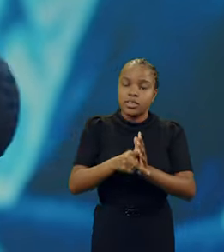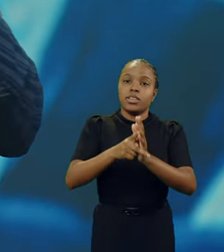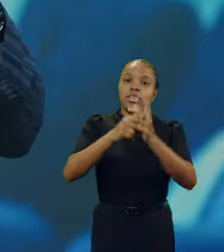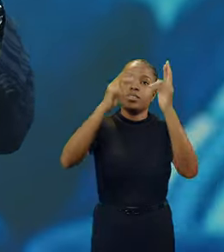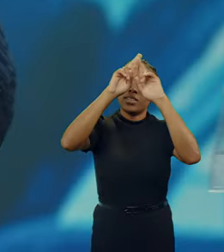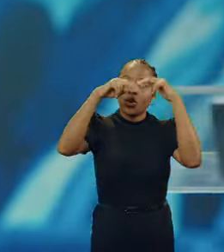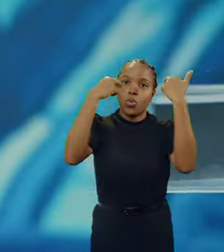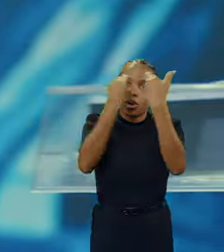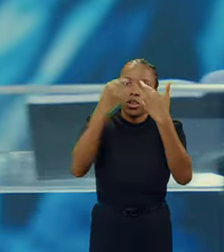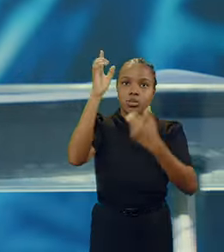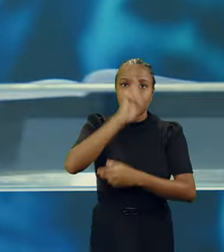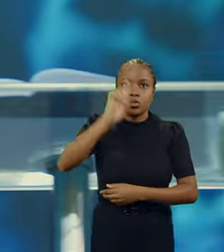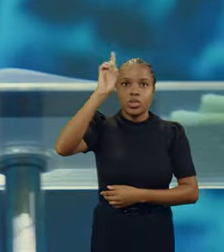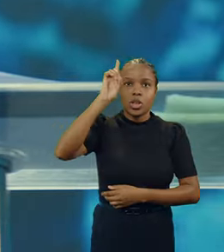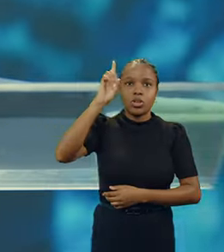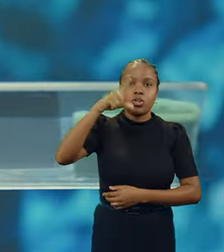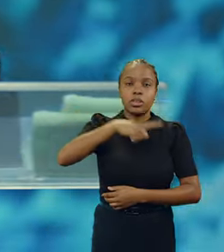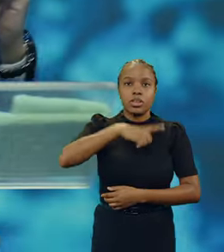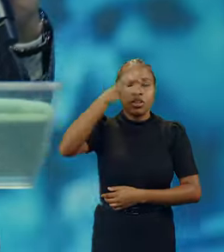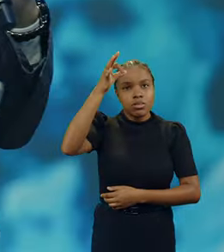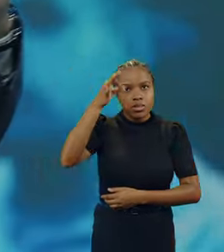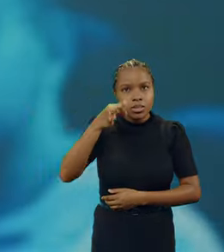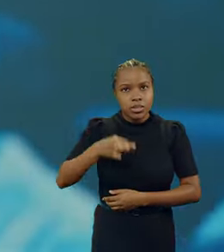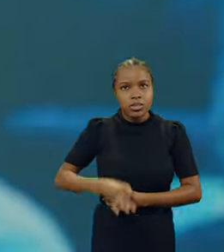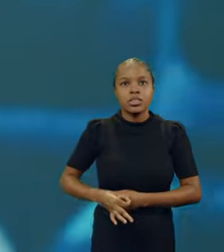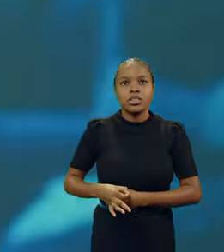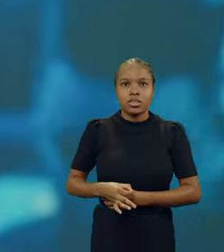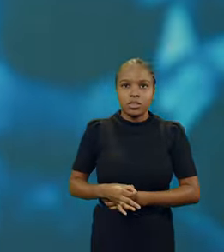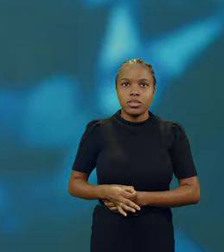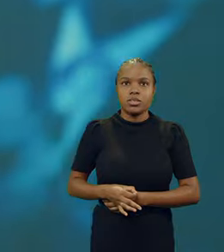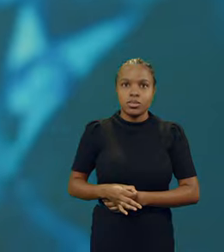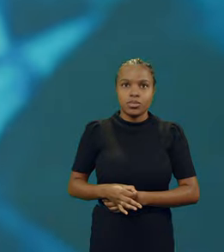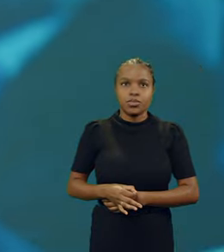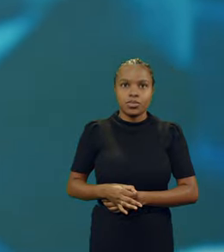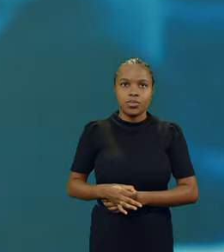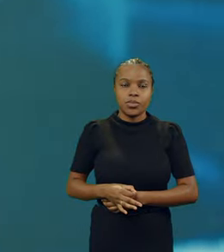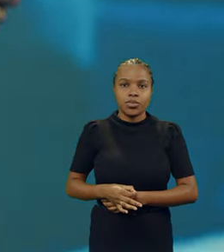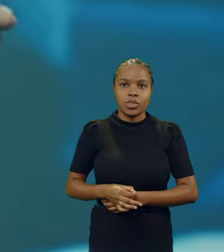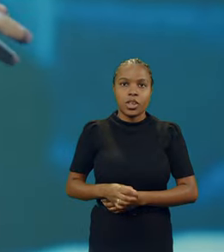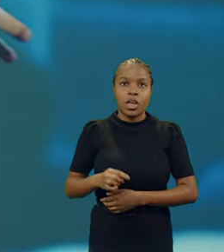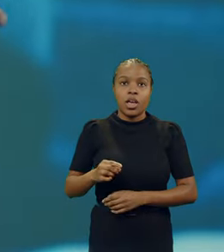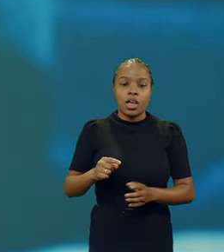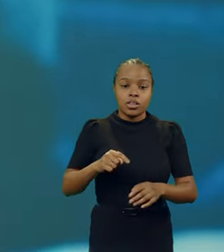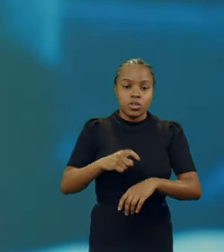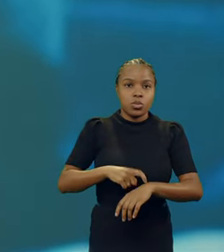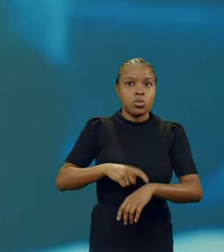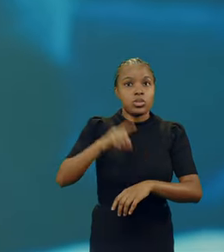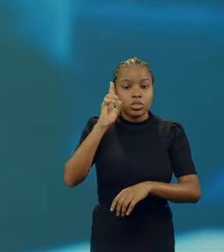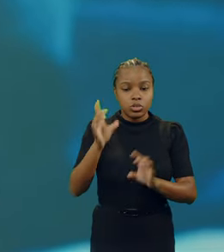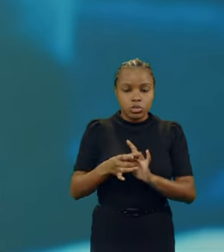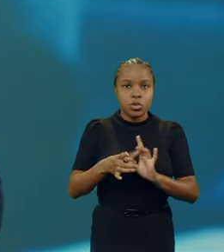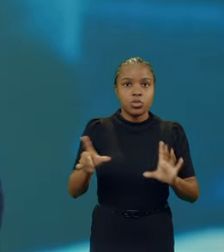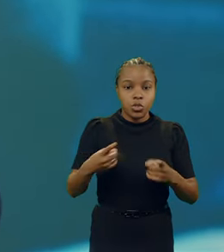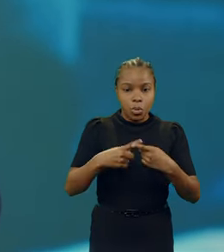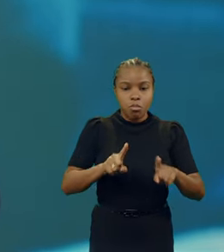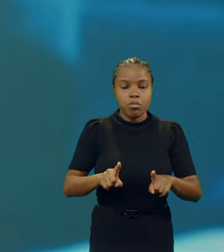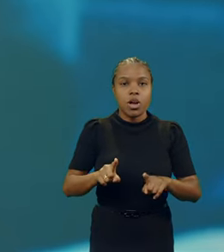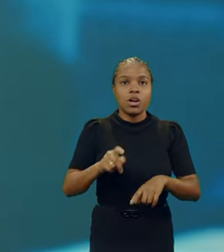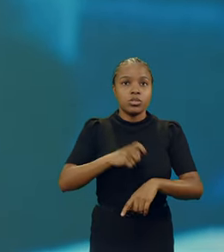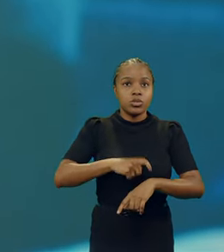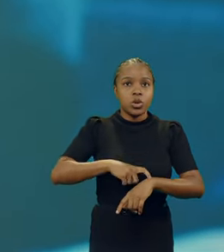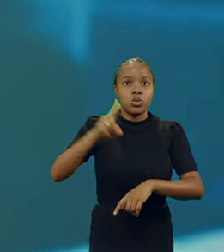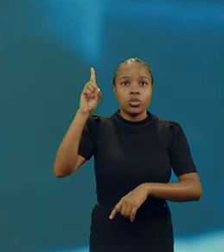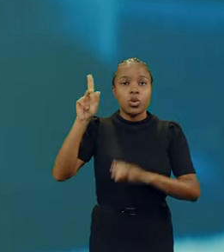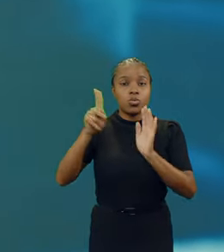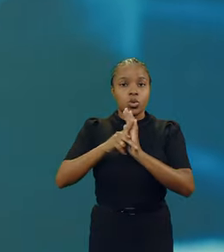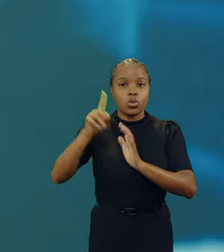ter certeza, você vai fazer isto enquanto Deus permitir. Uma hora ele vai tirar você do